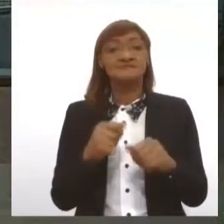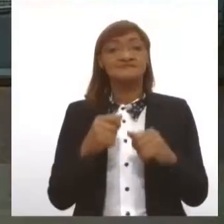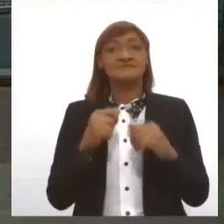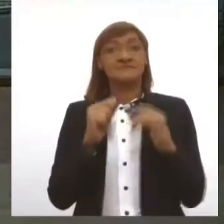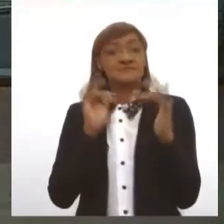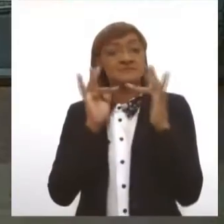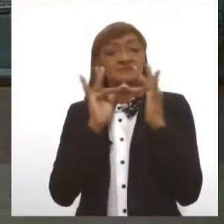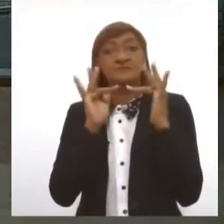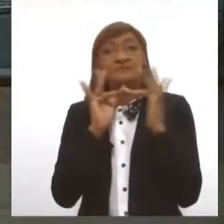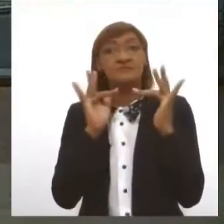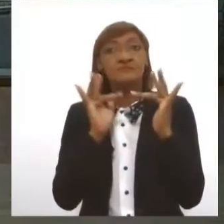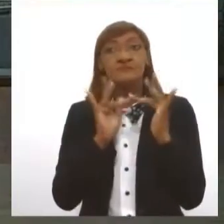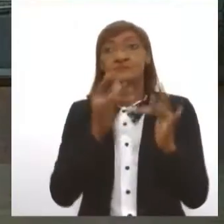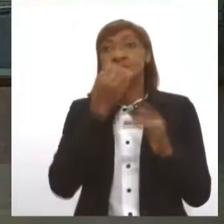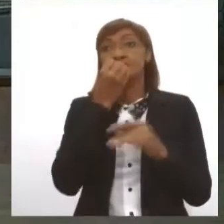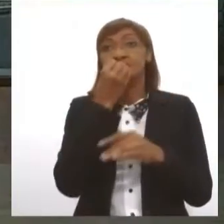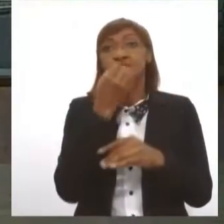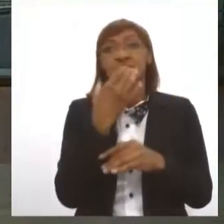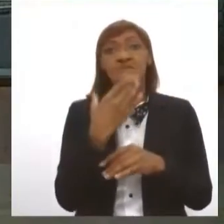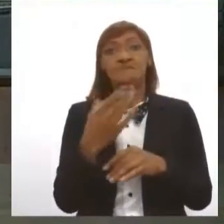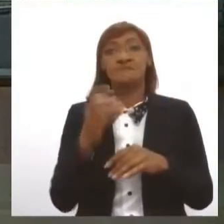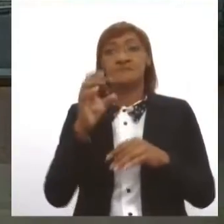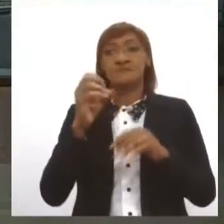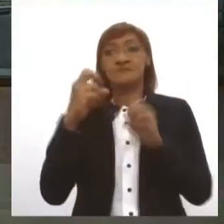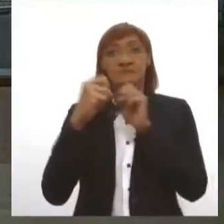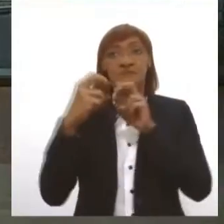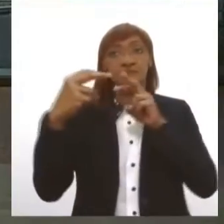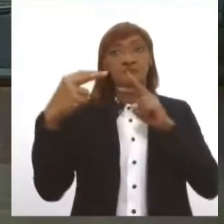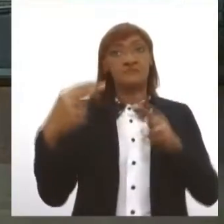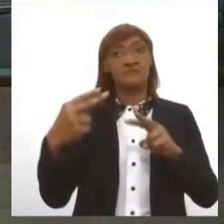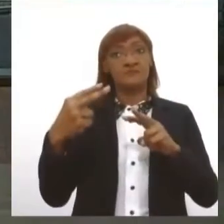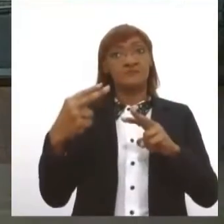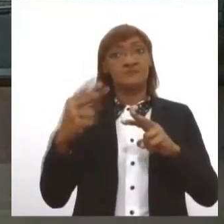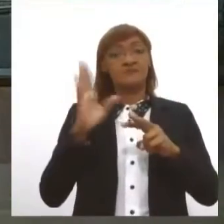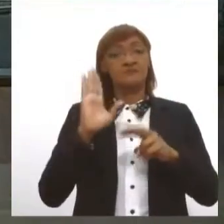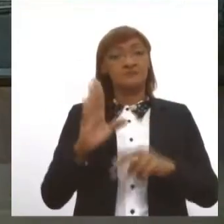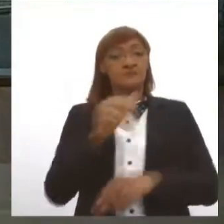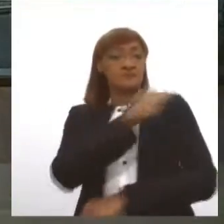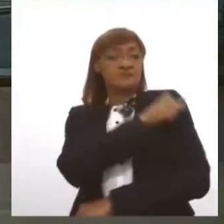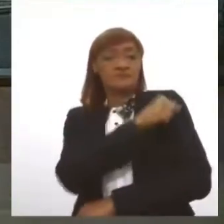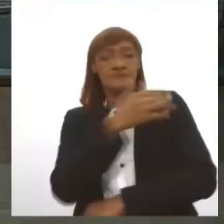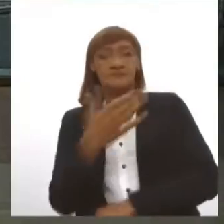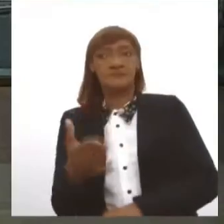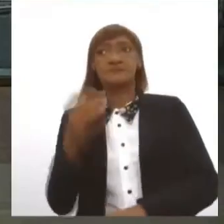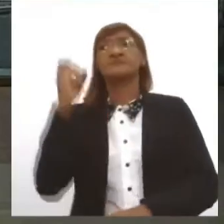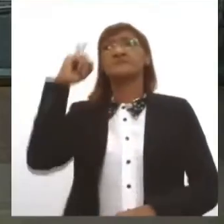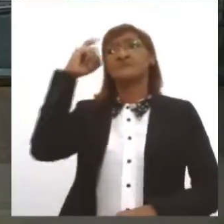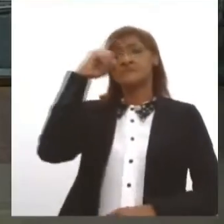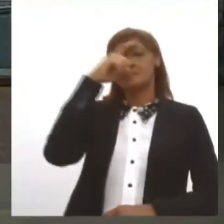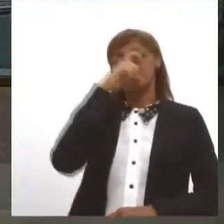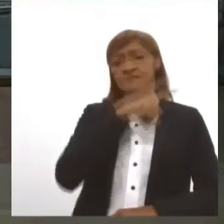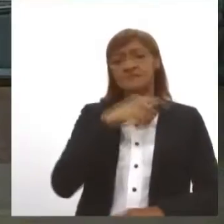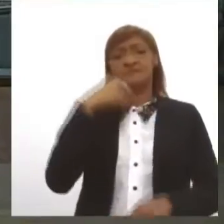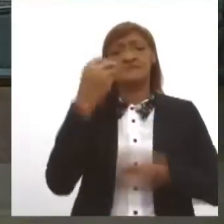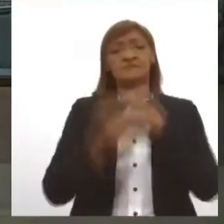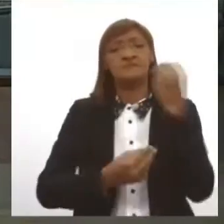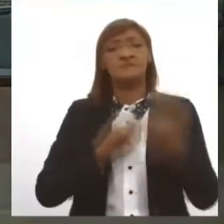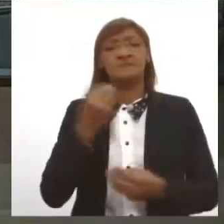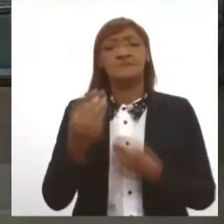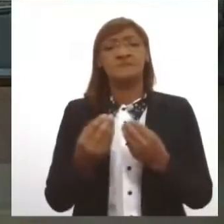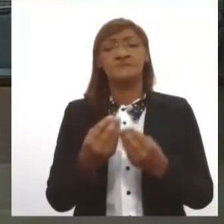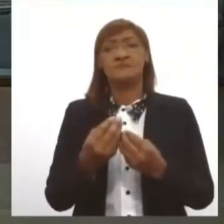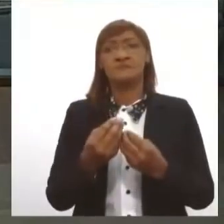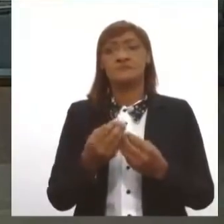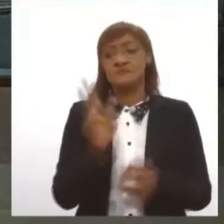sentissem aconchegados. Não foi uma tarefa fácil. Existiu aí também uma forma de trabalhar a questão emocional